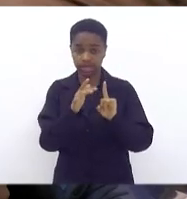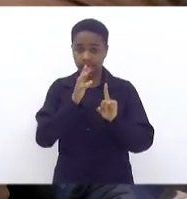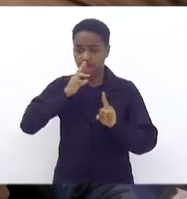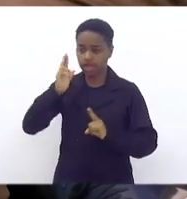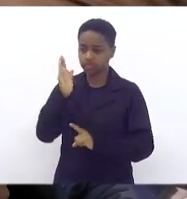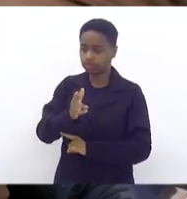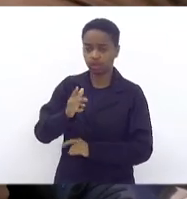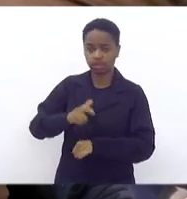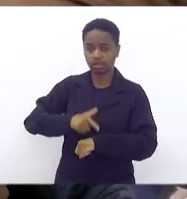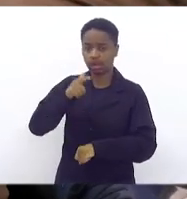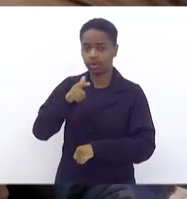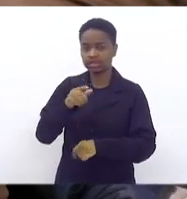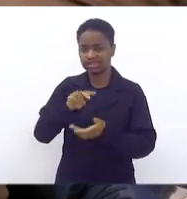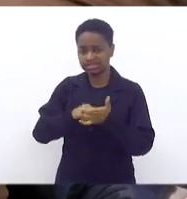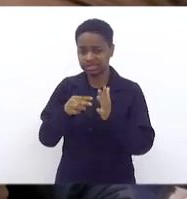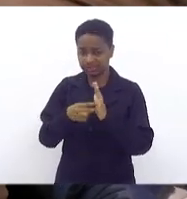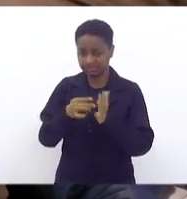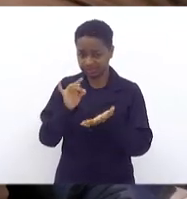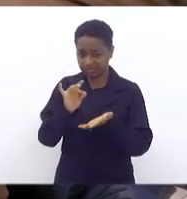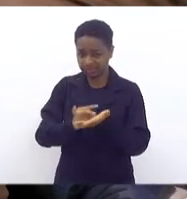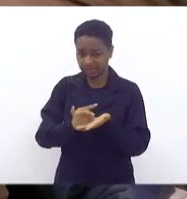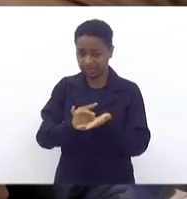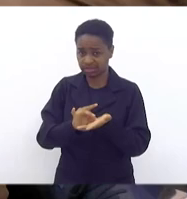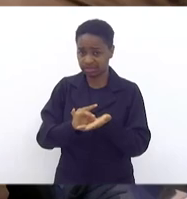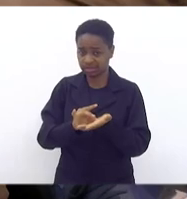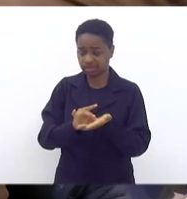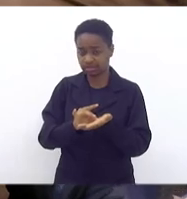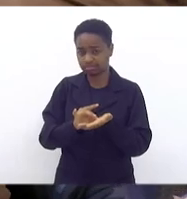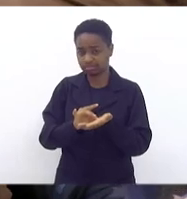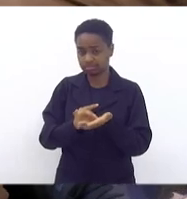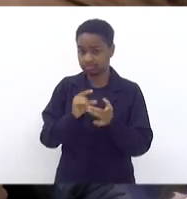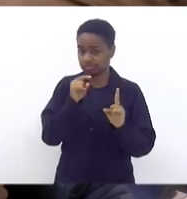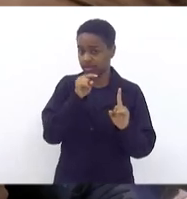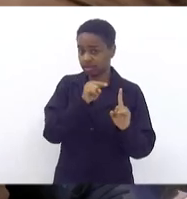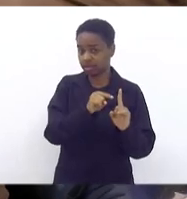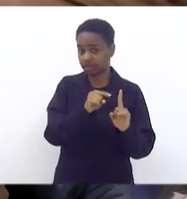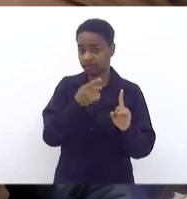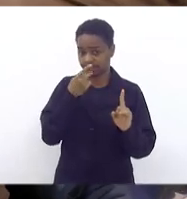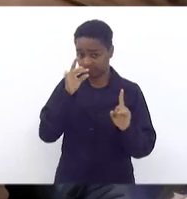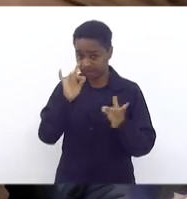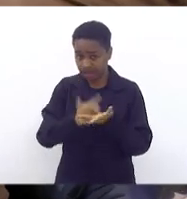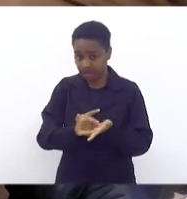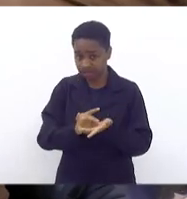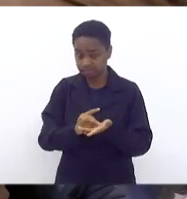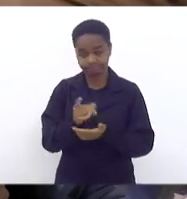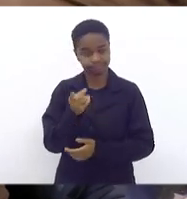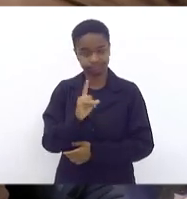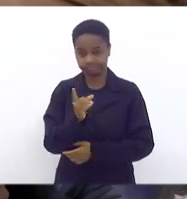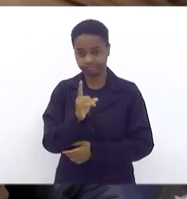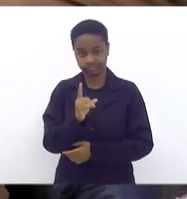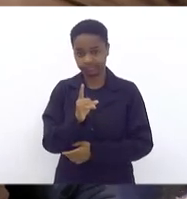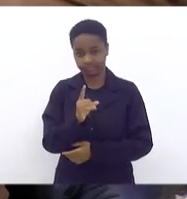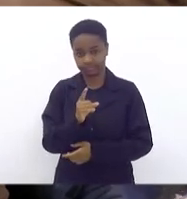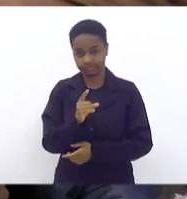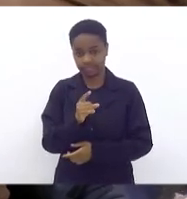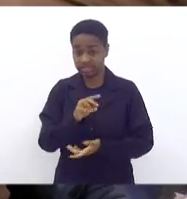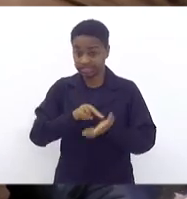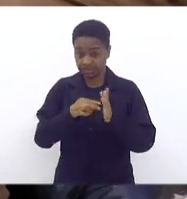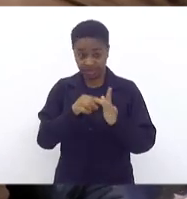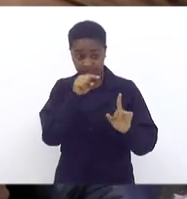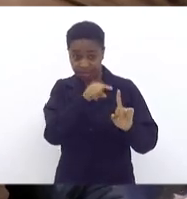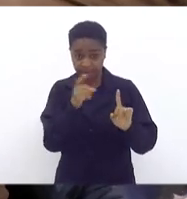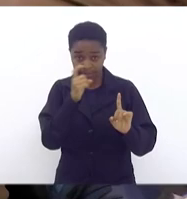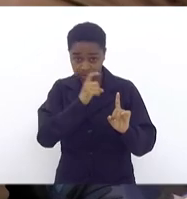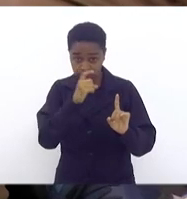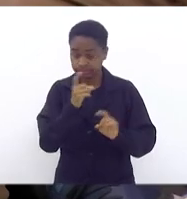ti tubei isso não significa que elas que elas eh estejam falando a verdade também não significa que elas estejam mentindo